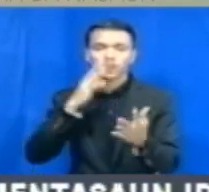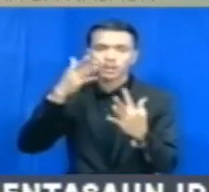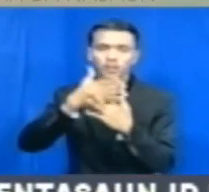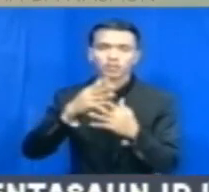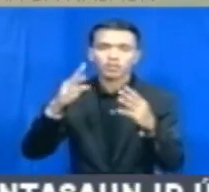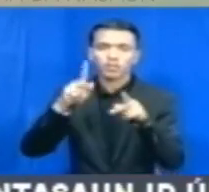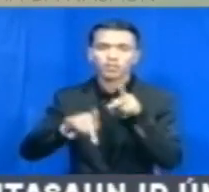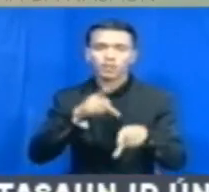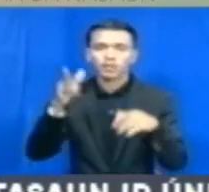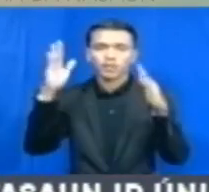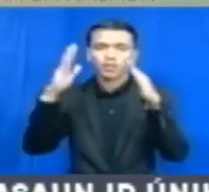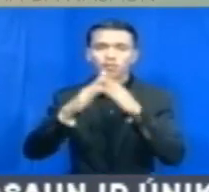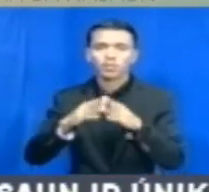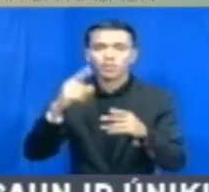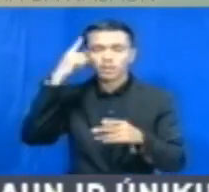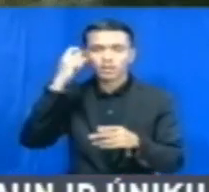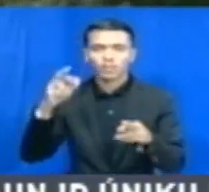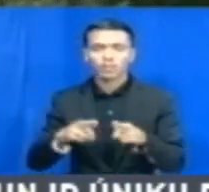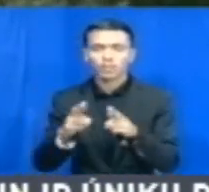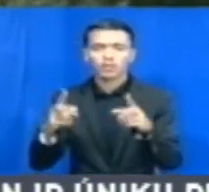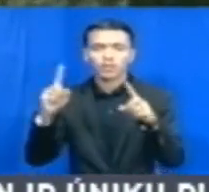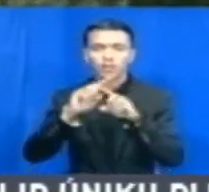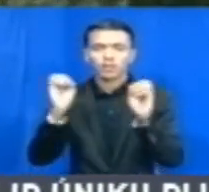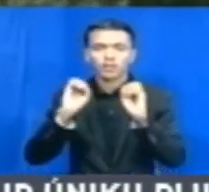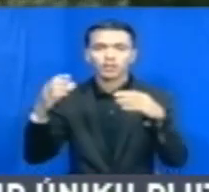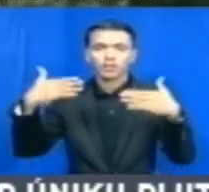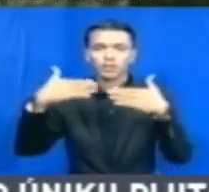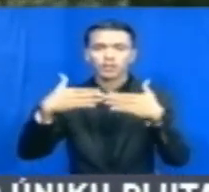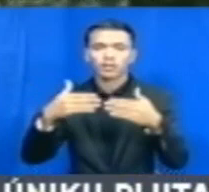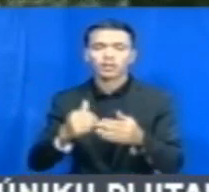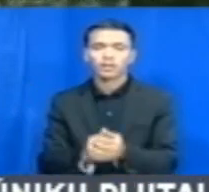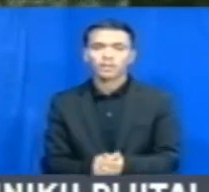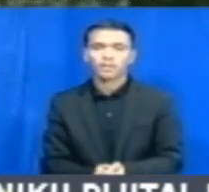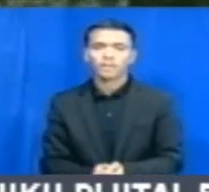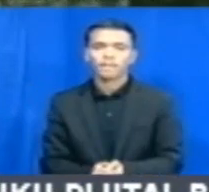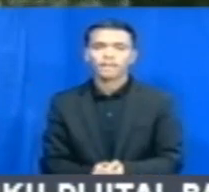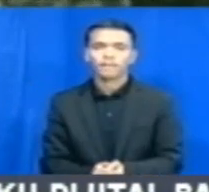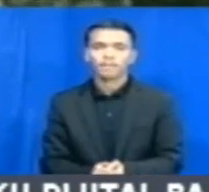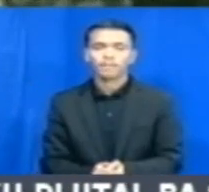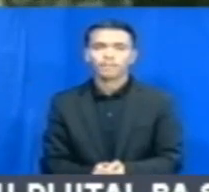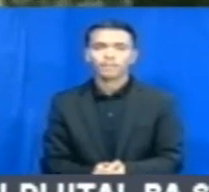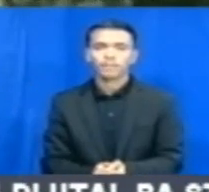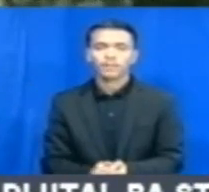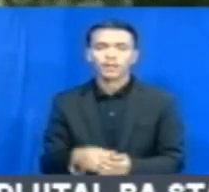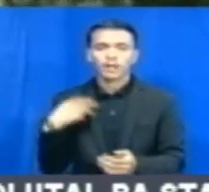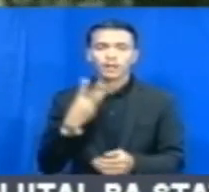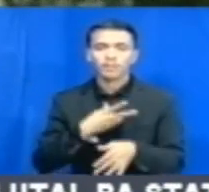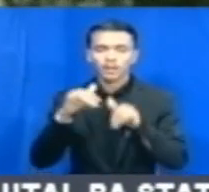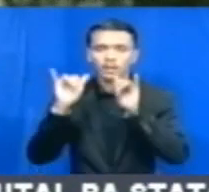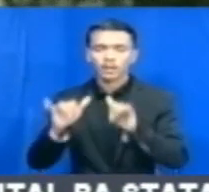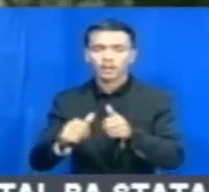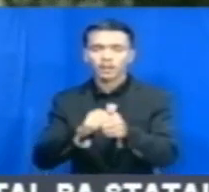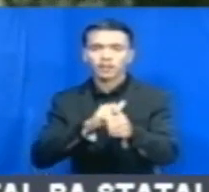uma, tamba mota refere la iha barazen. Ne, conta de ne, sube, amele ne clear.